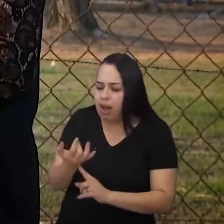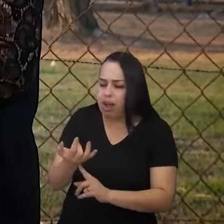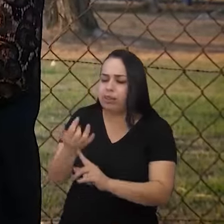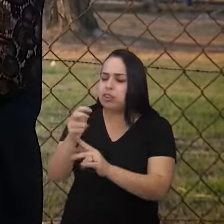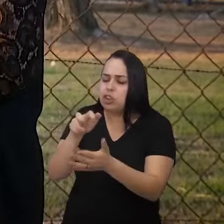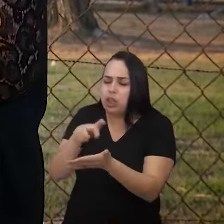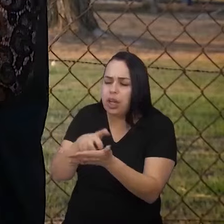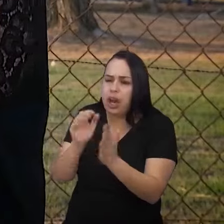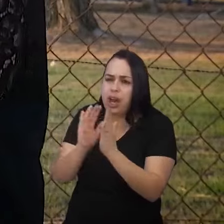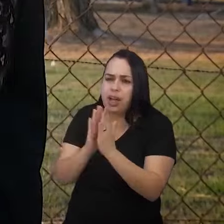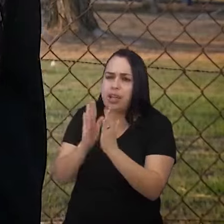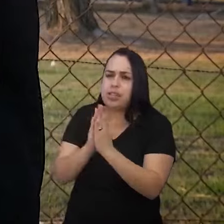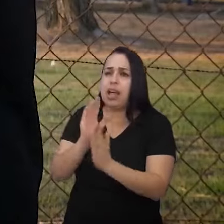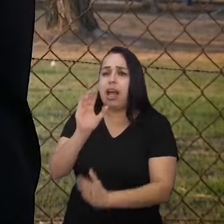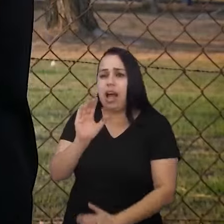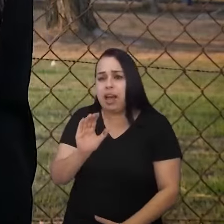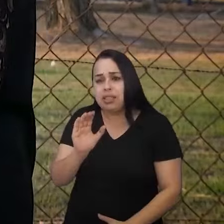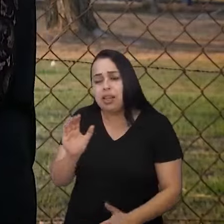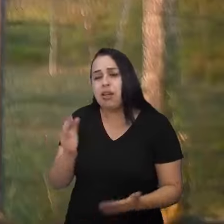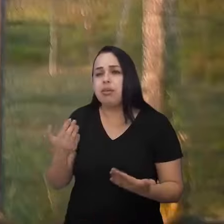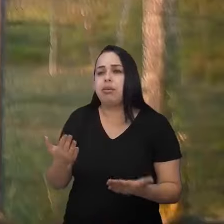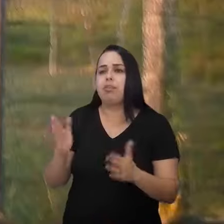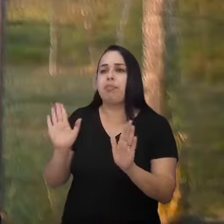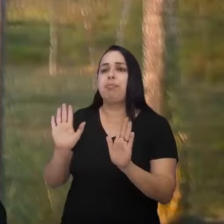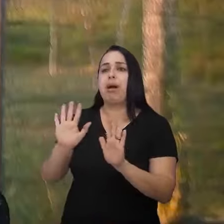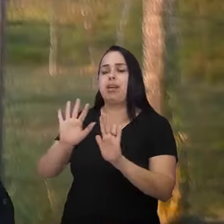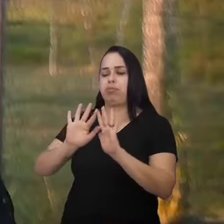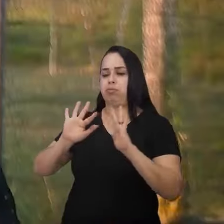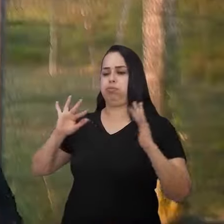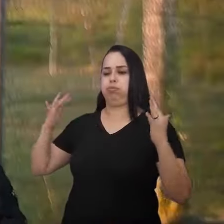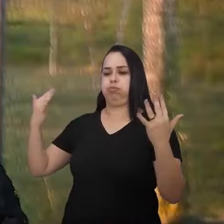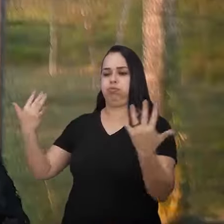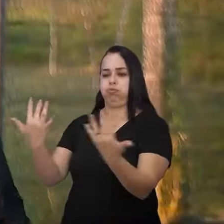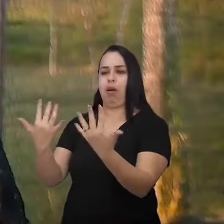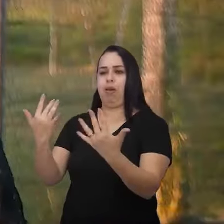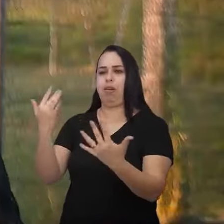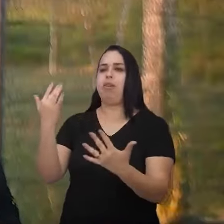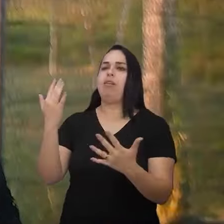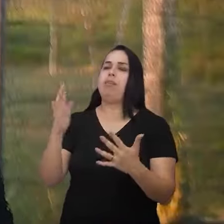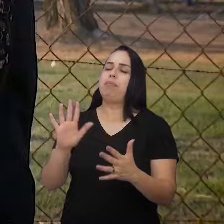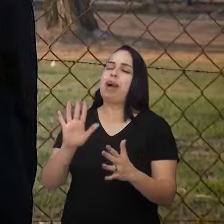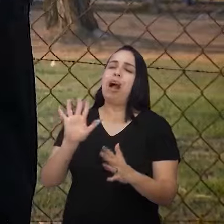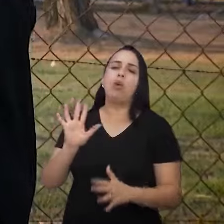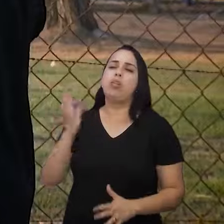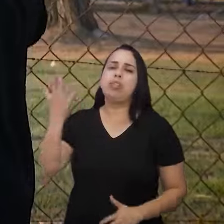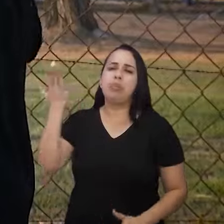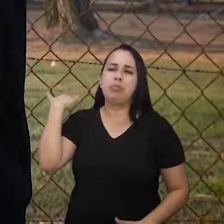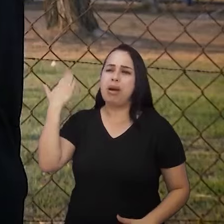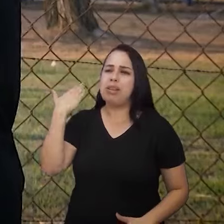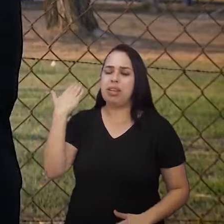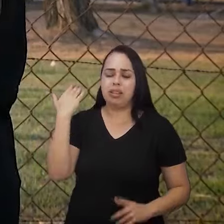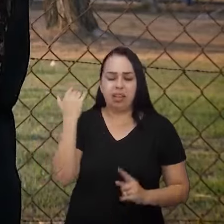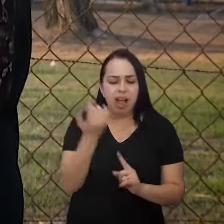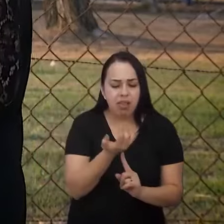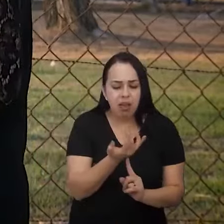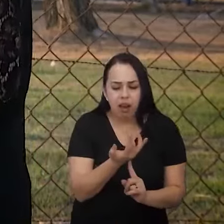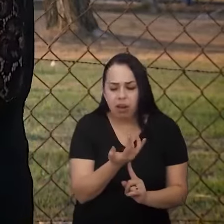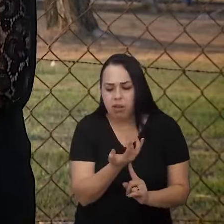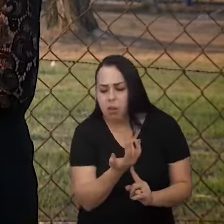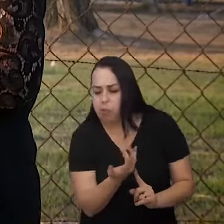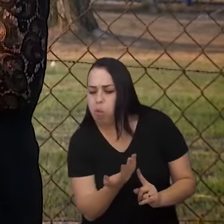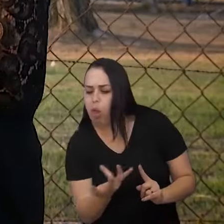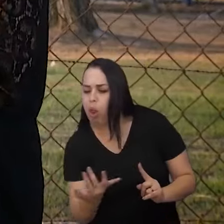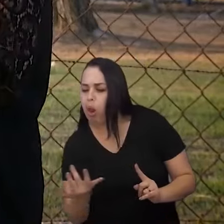de rezar. Então fechou por causa disso, porque uma dessas velas depois ficou muito perto, pegou fogo